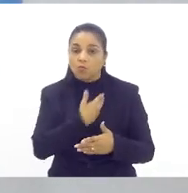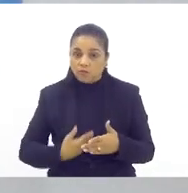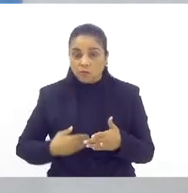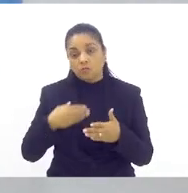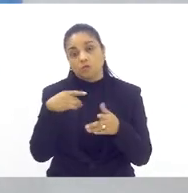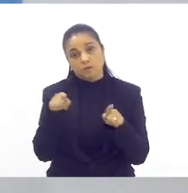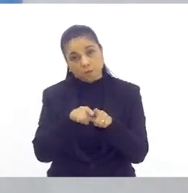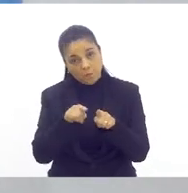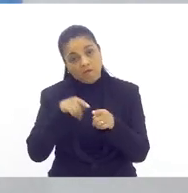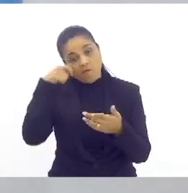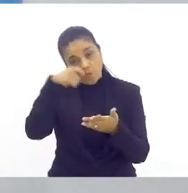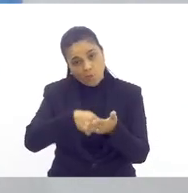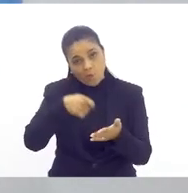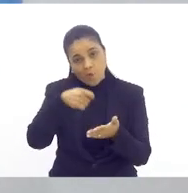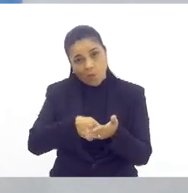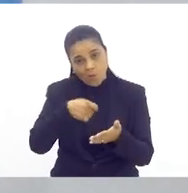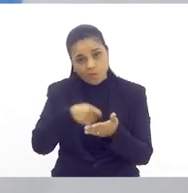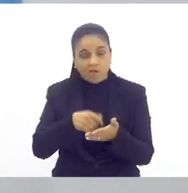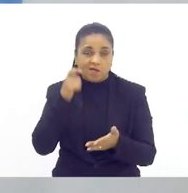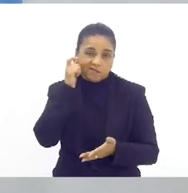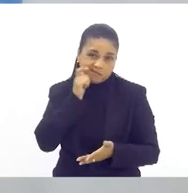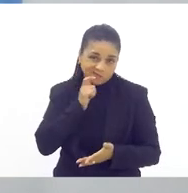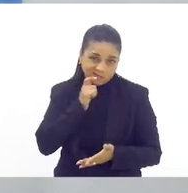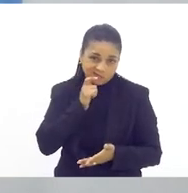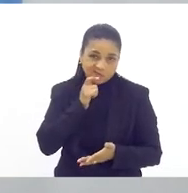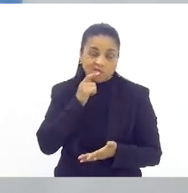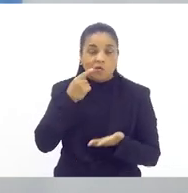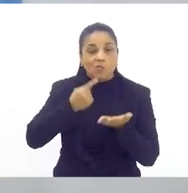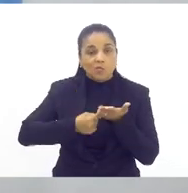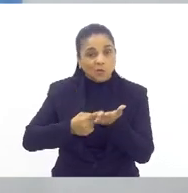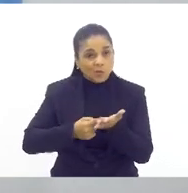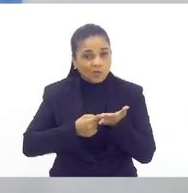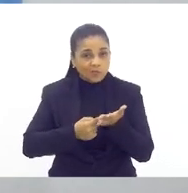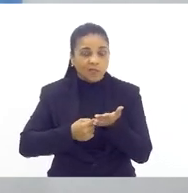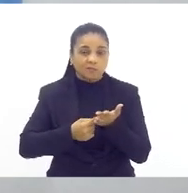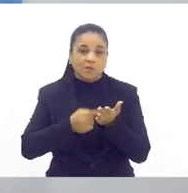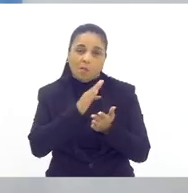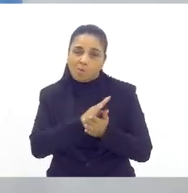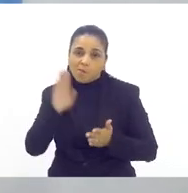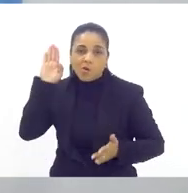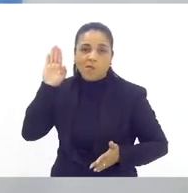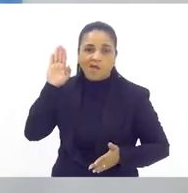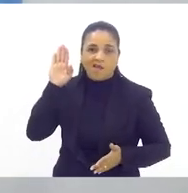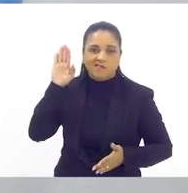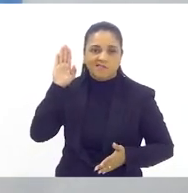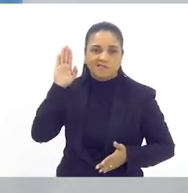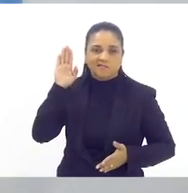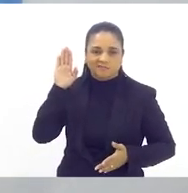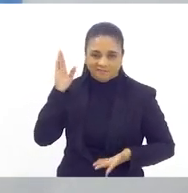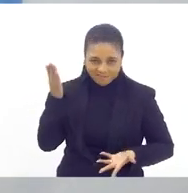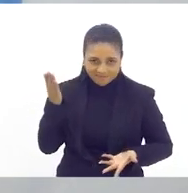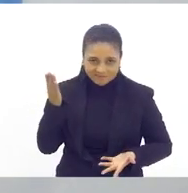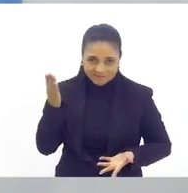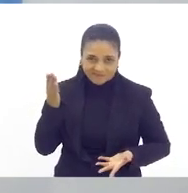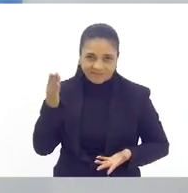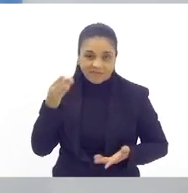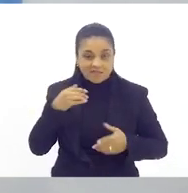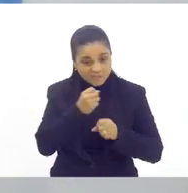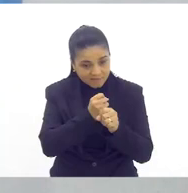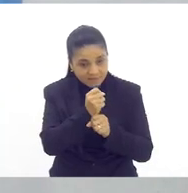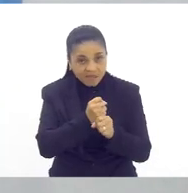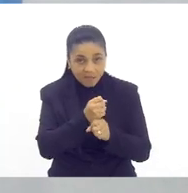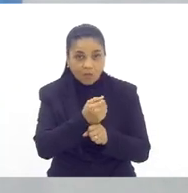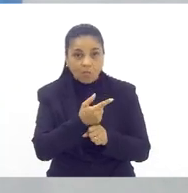cobrar do governador Cláudio Castro cumprimento da sua promessa de campanha que esse ano tem que ser o ano da educação